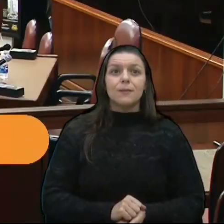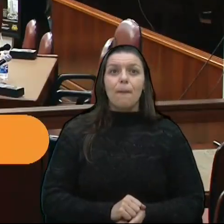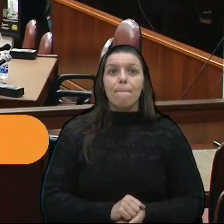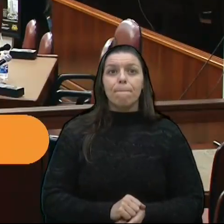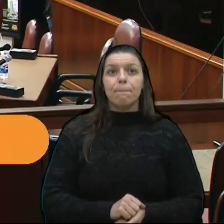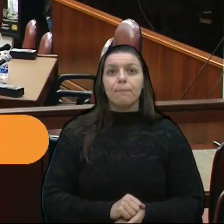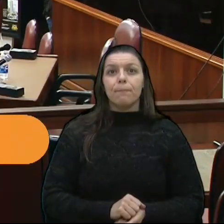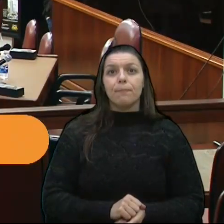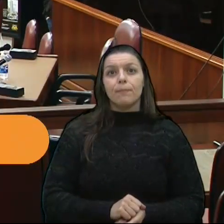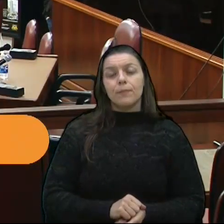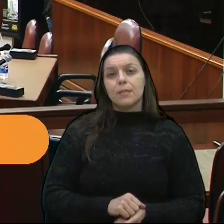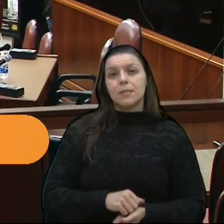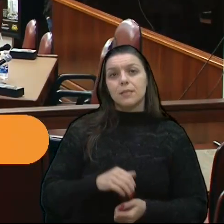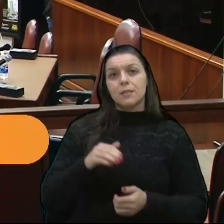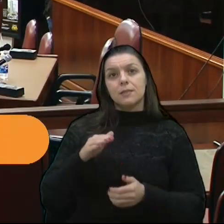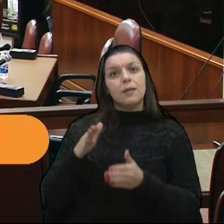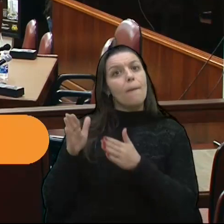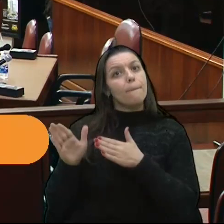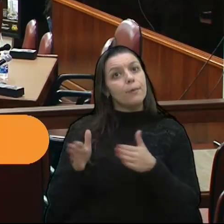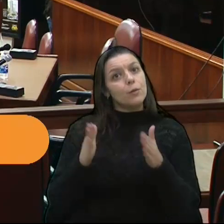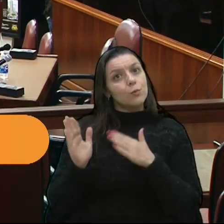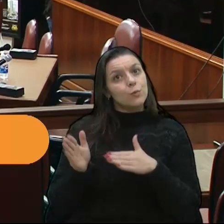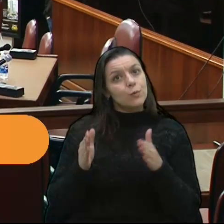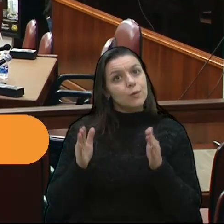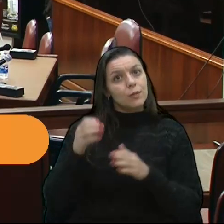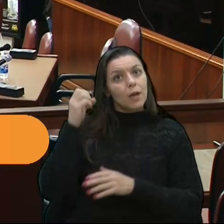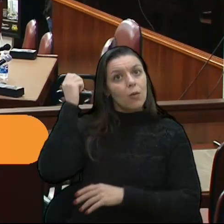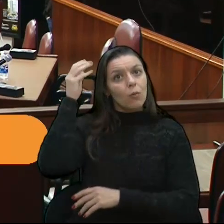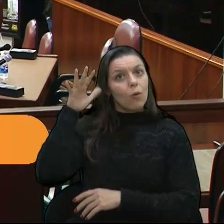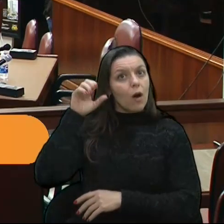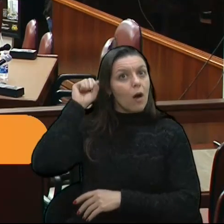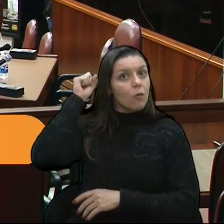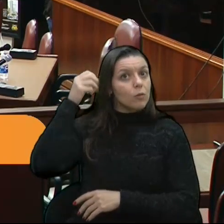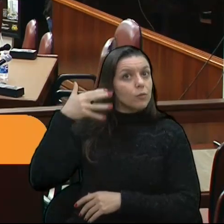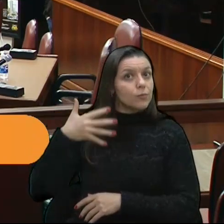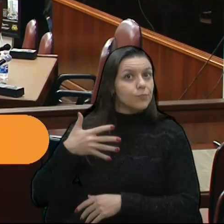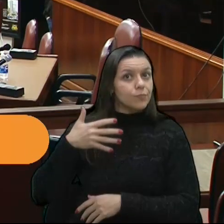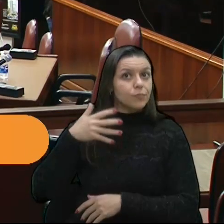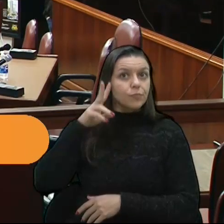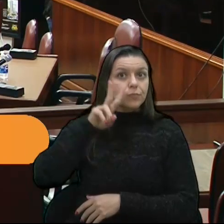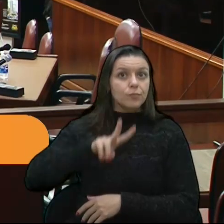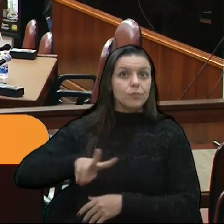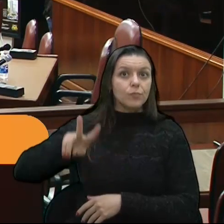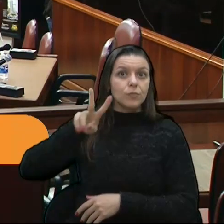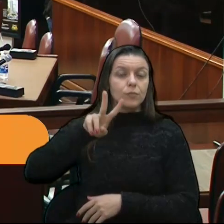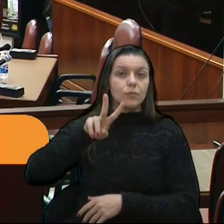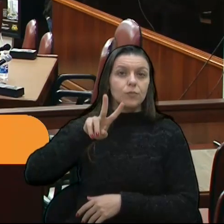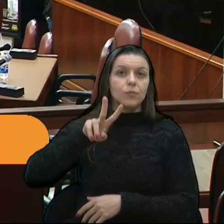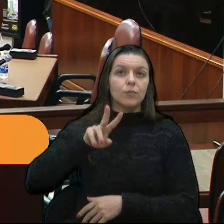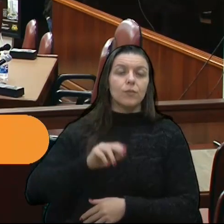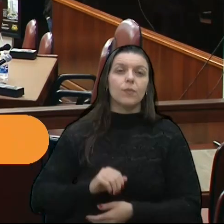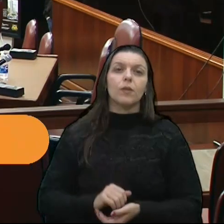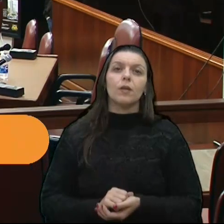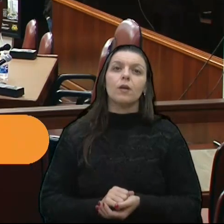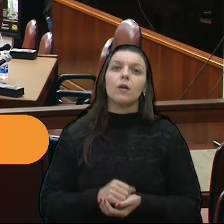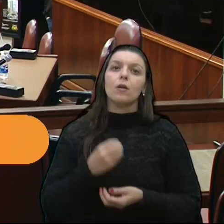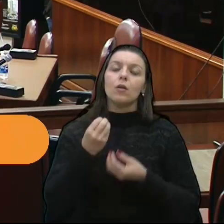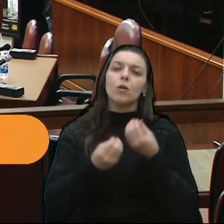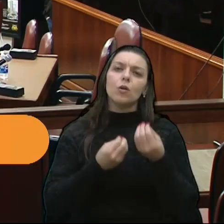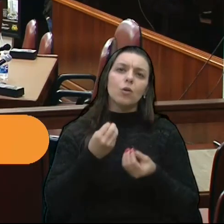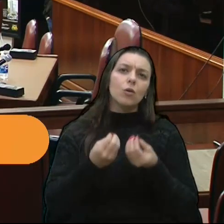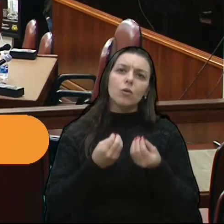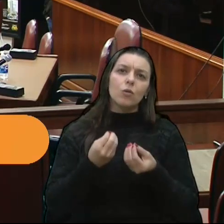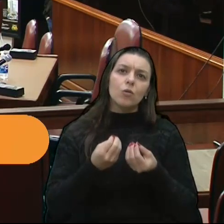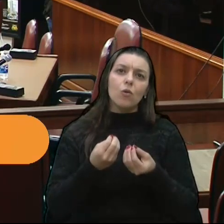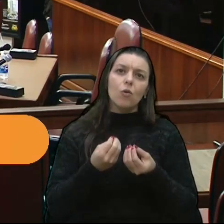produção audiovisual e esse pensar a propaganda também, em termos macro, a partir de agora,